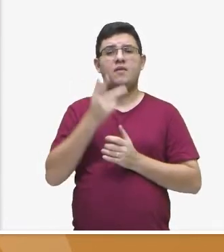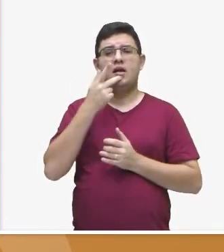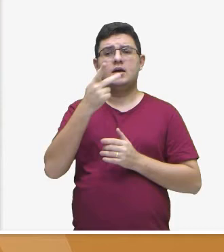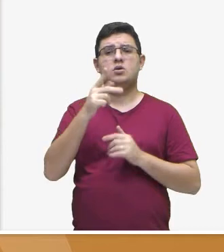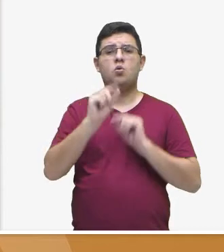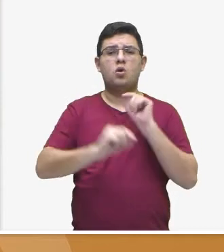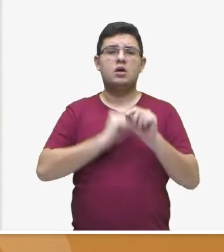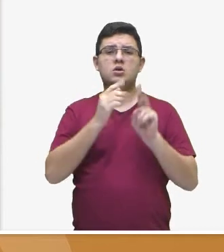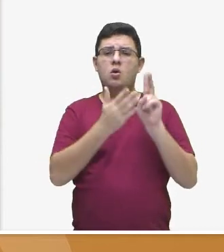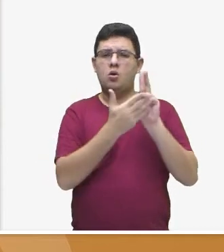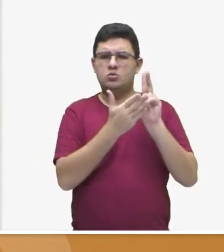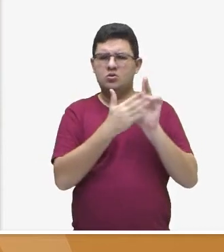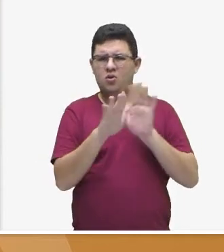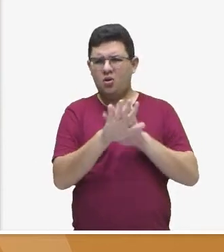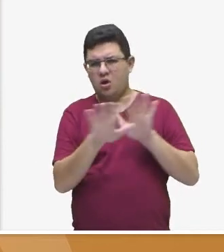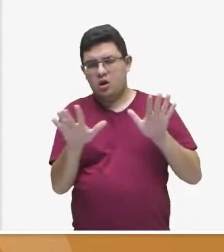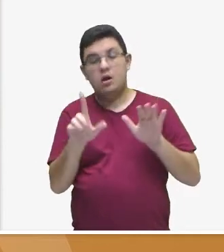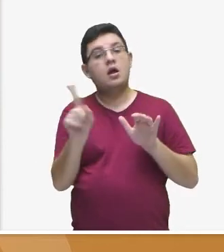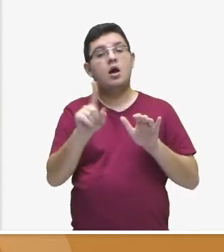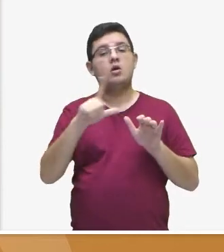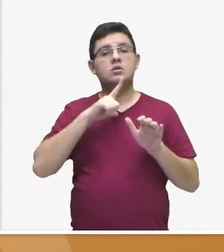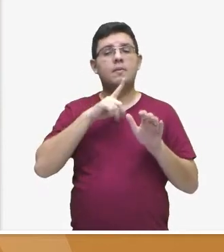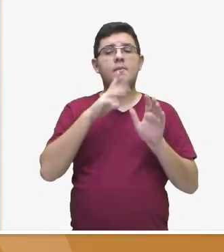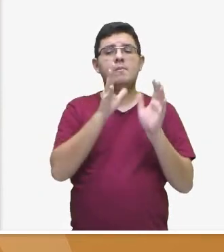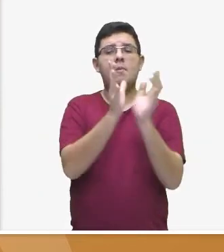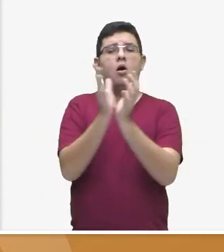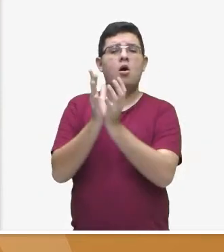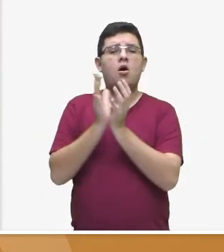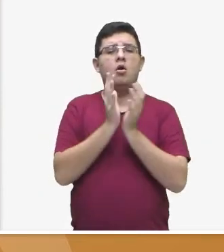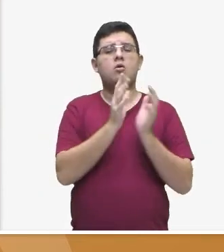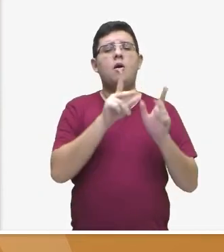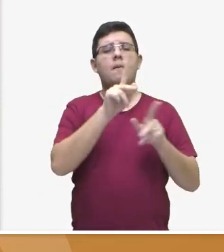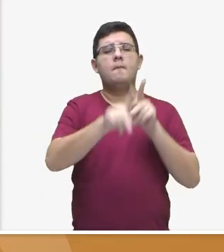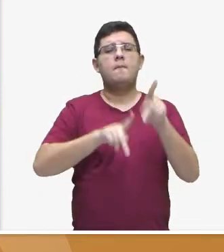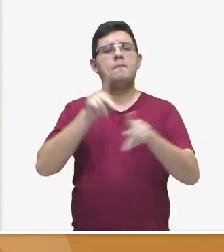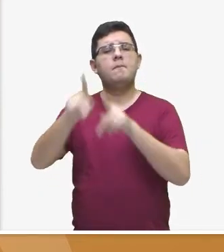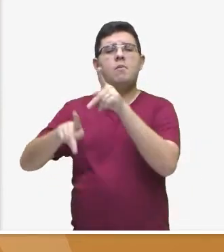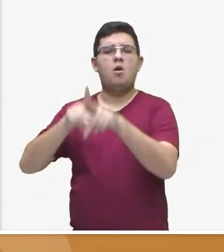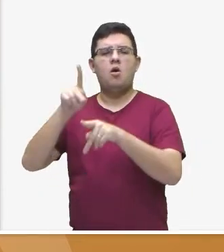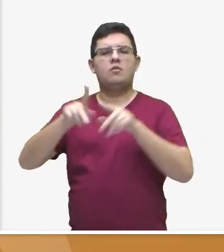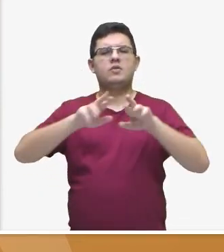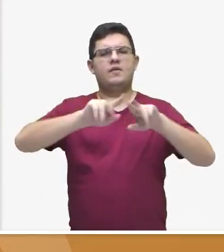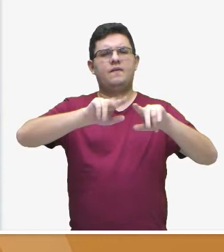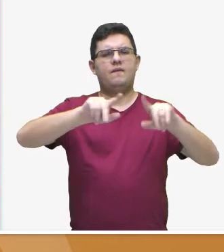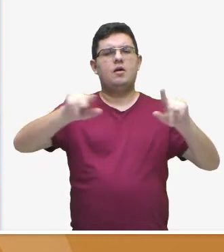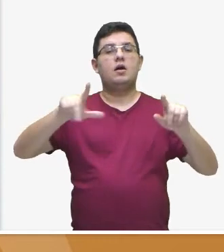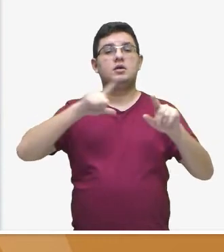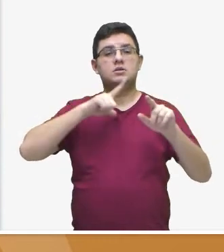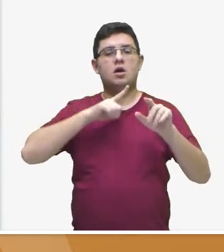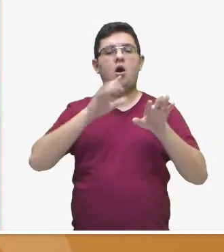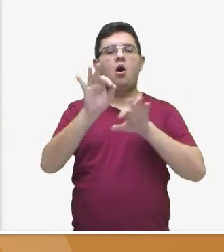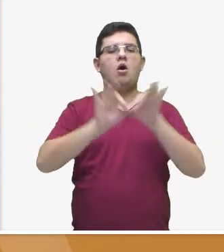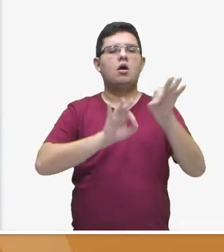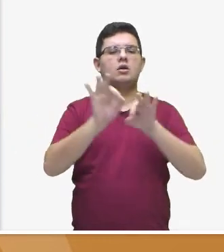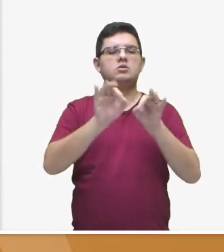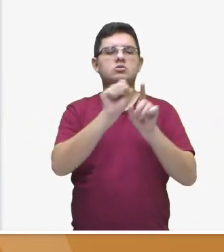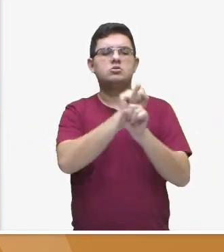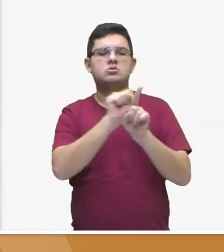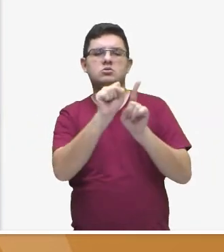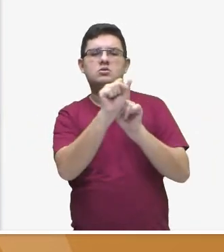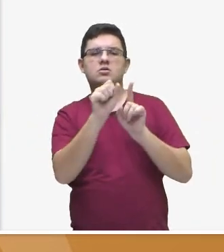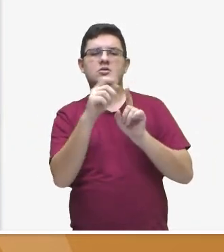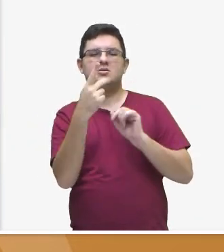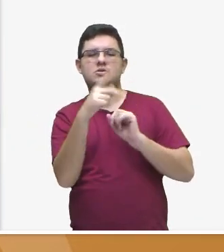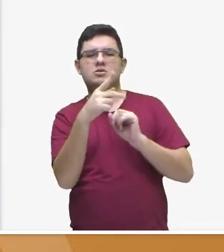com cultura diferente, com religião diferente, com língua diferente, né, com organização social diferente.